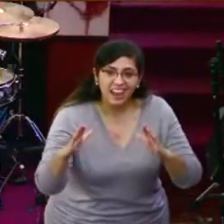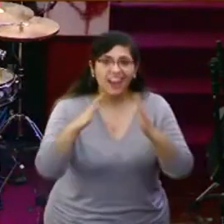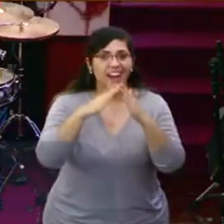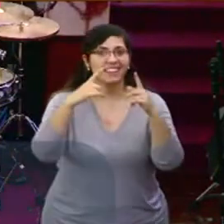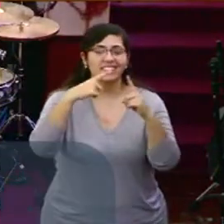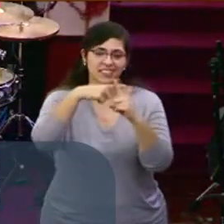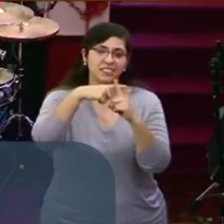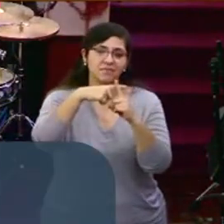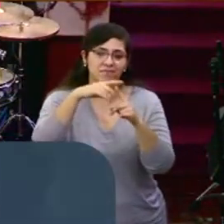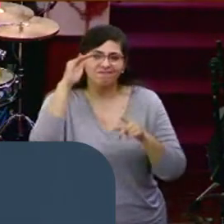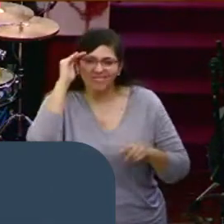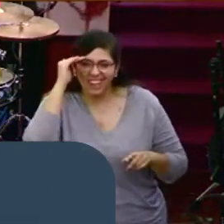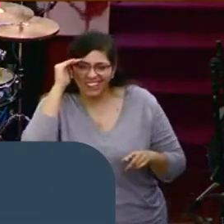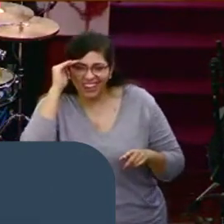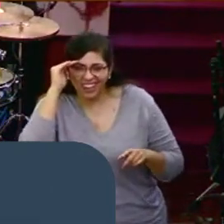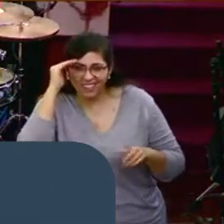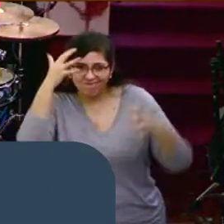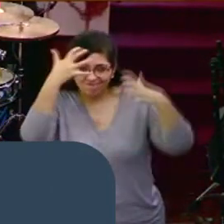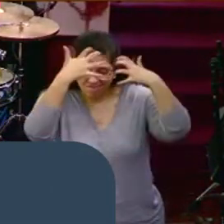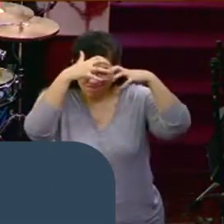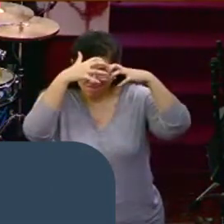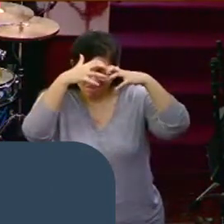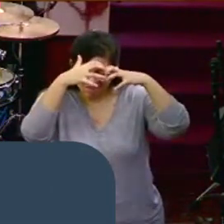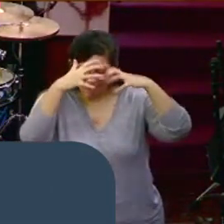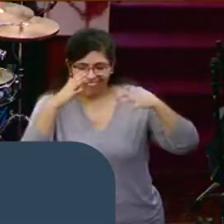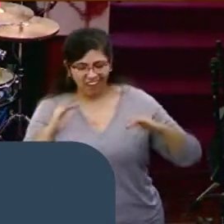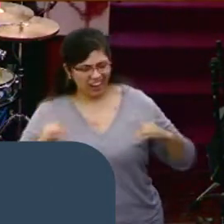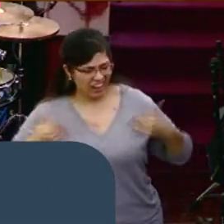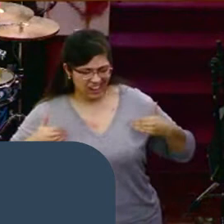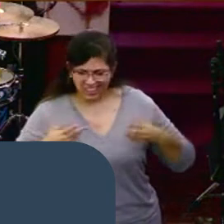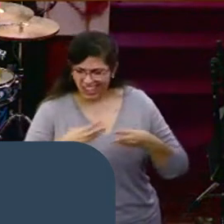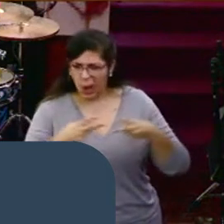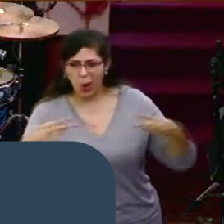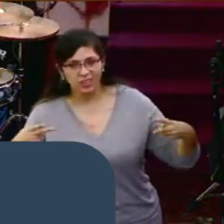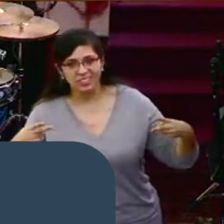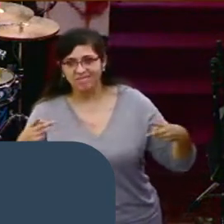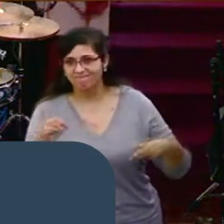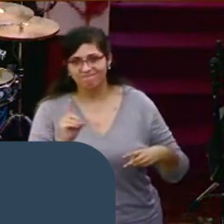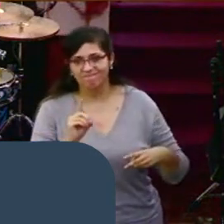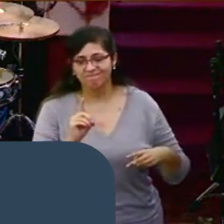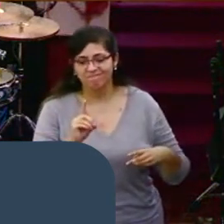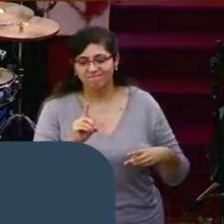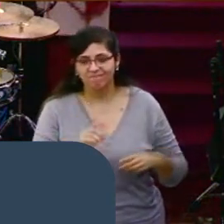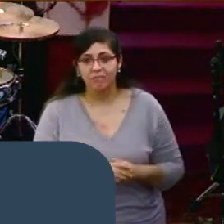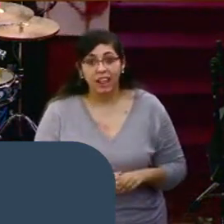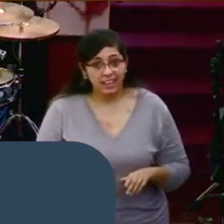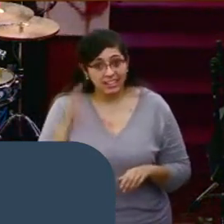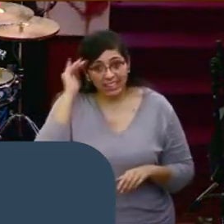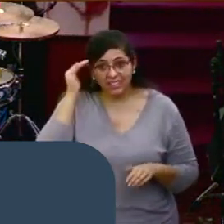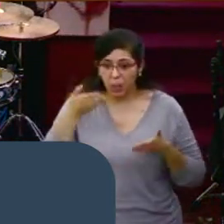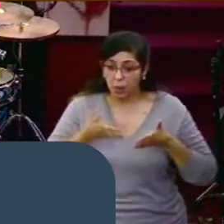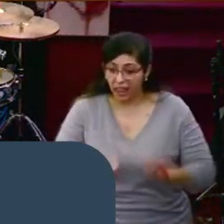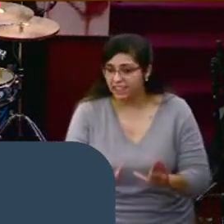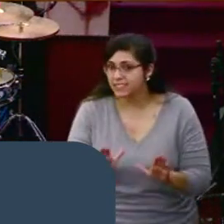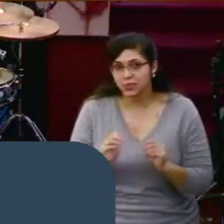compreender a nossa alegria realmente não pode vir das circunstâncias mas isso não é algo que o conosco